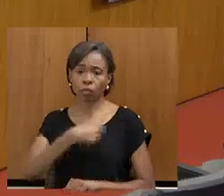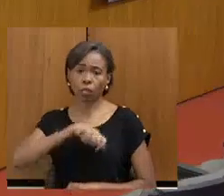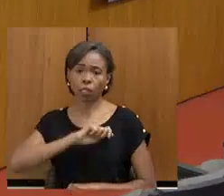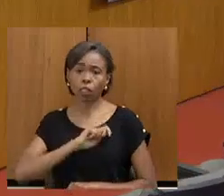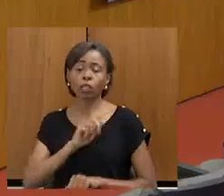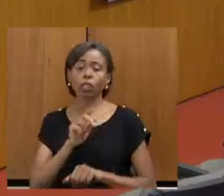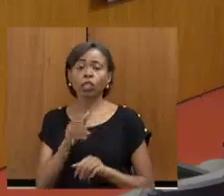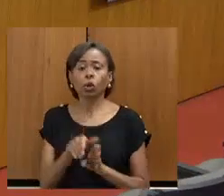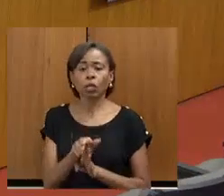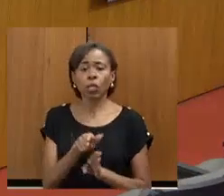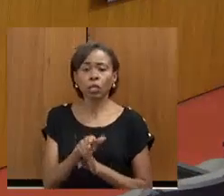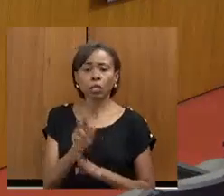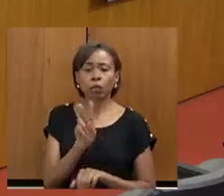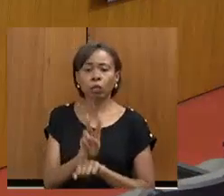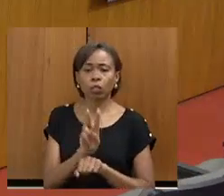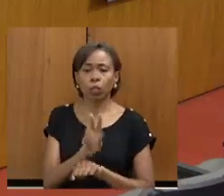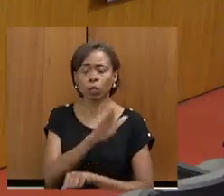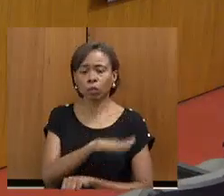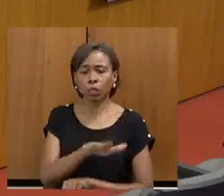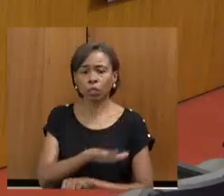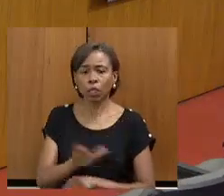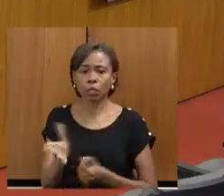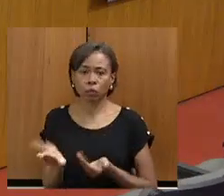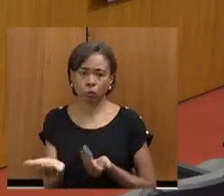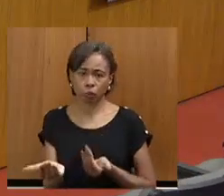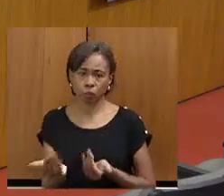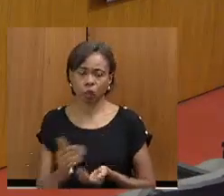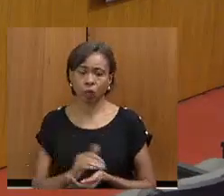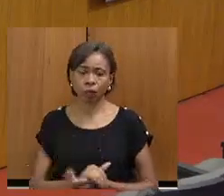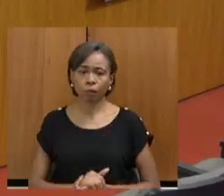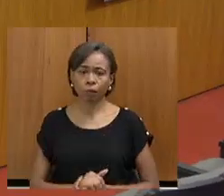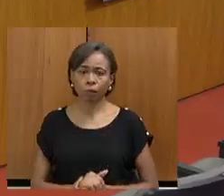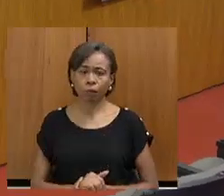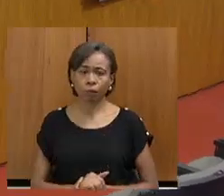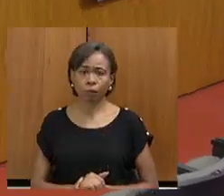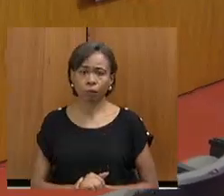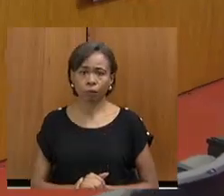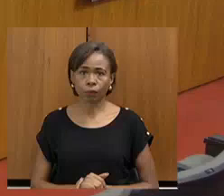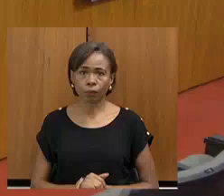Orientação e Proteção à Criança e ao Adolescente. Por favor, Eduardo.